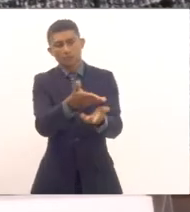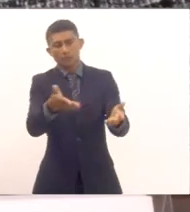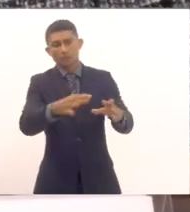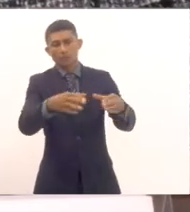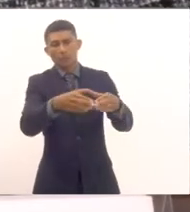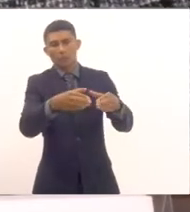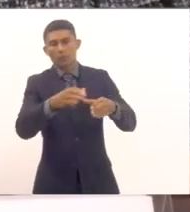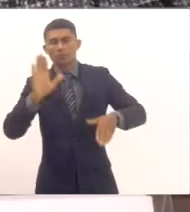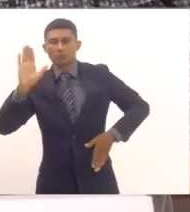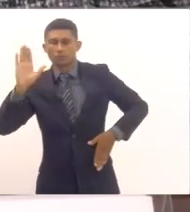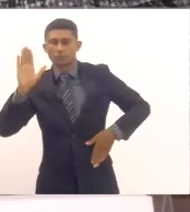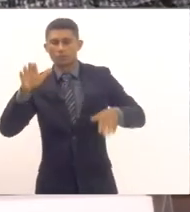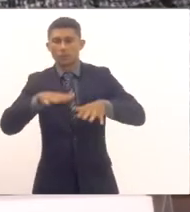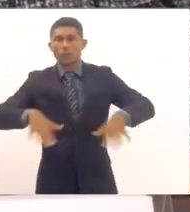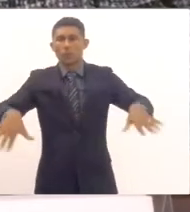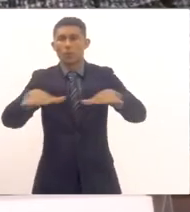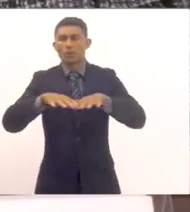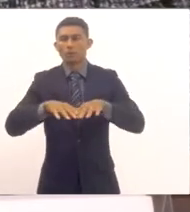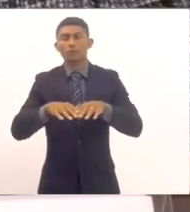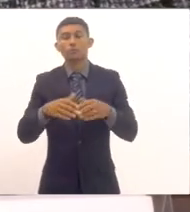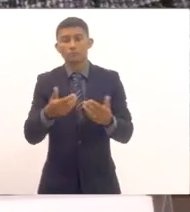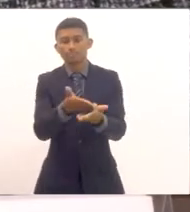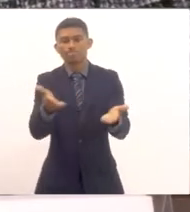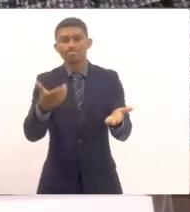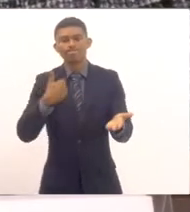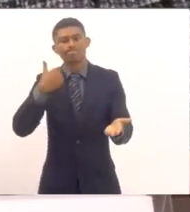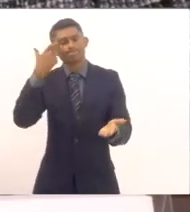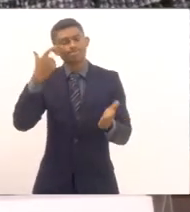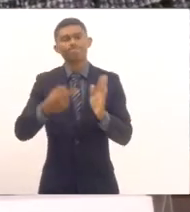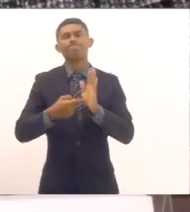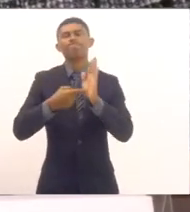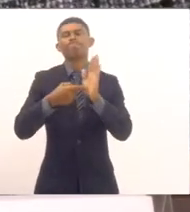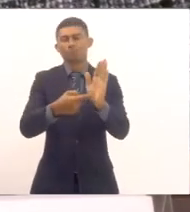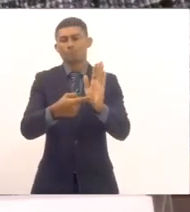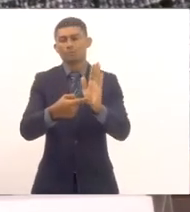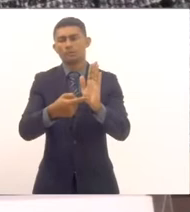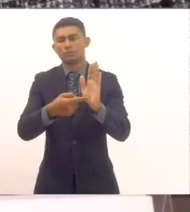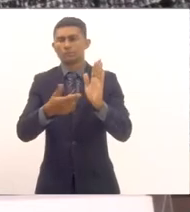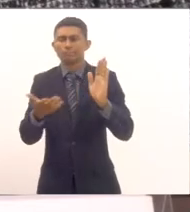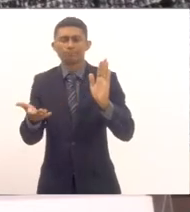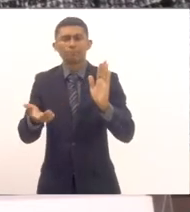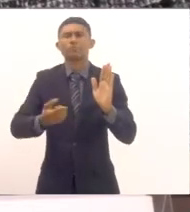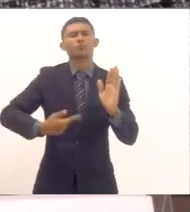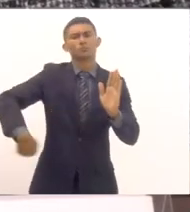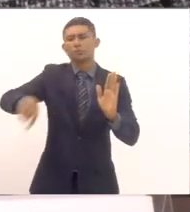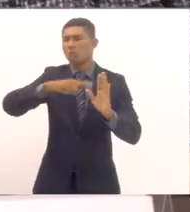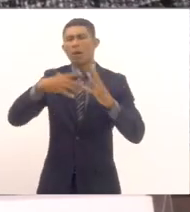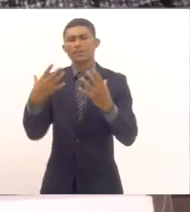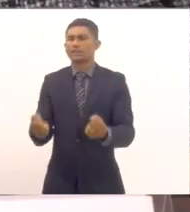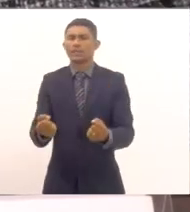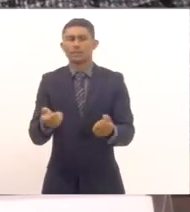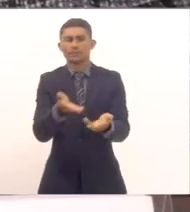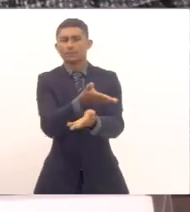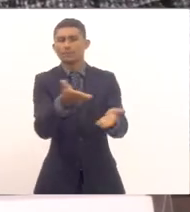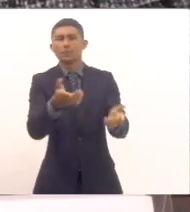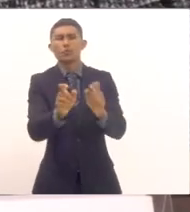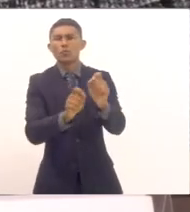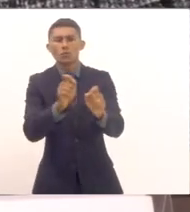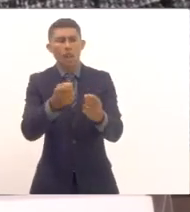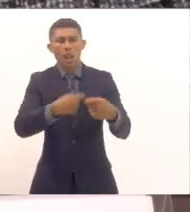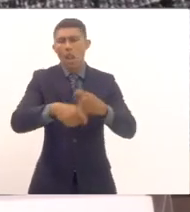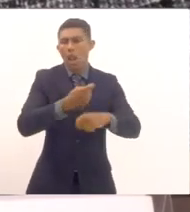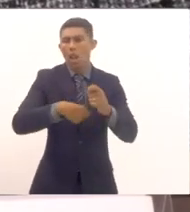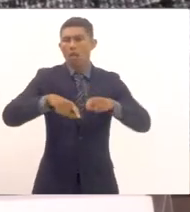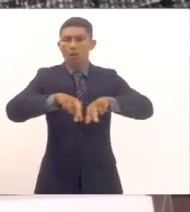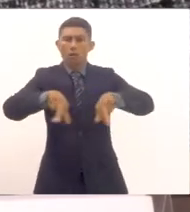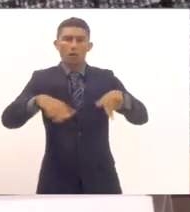criminosa que é impossível aceitar o que eles estão fazendo para